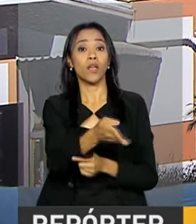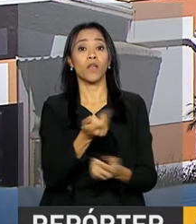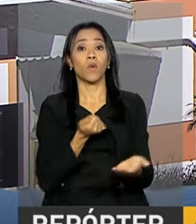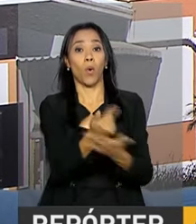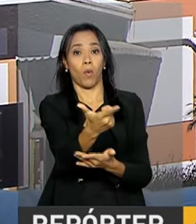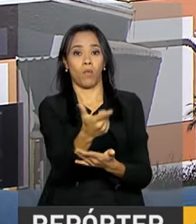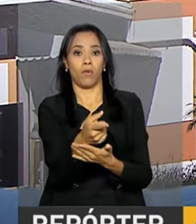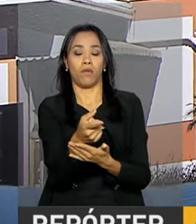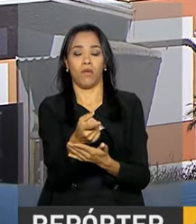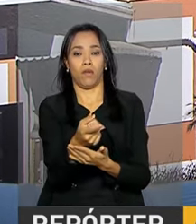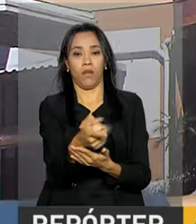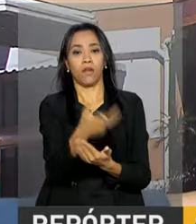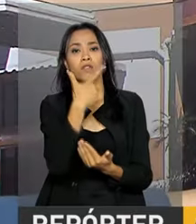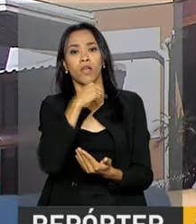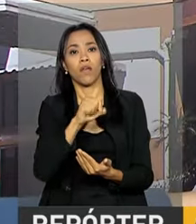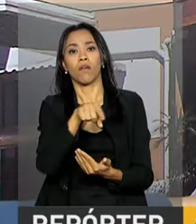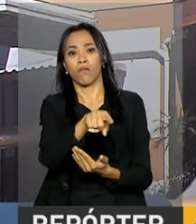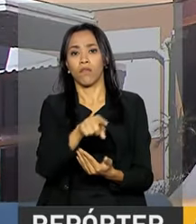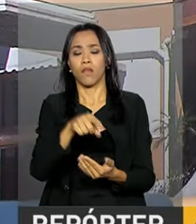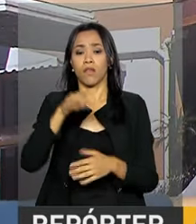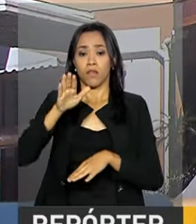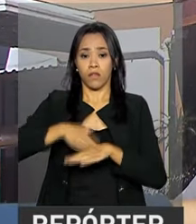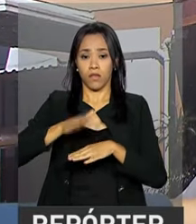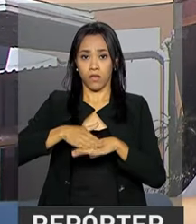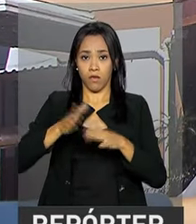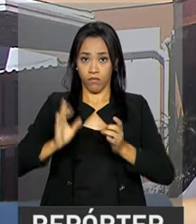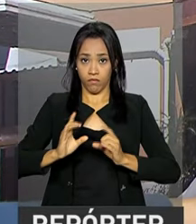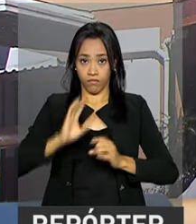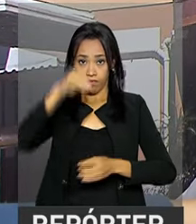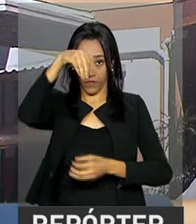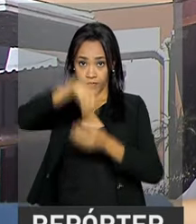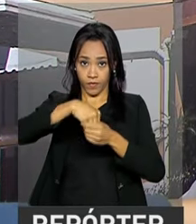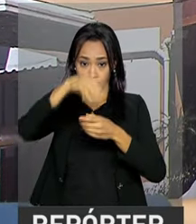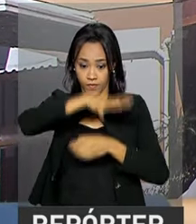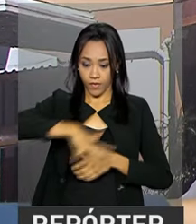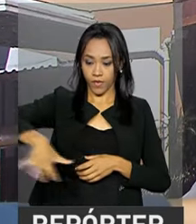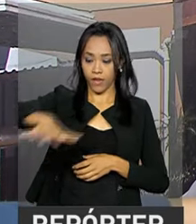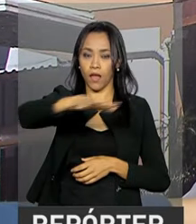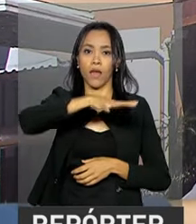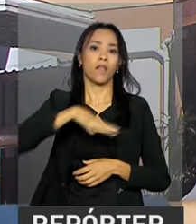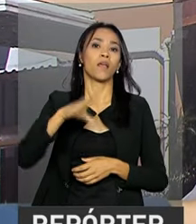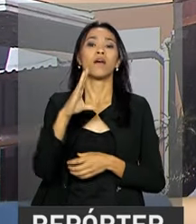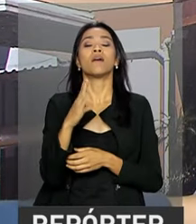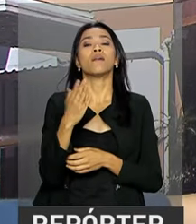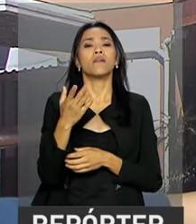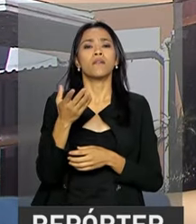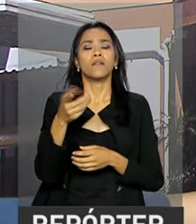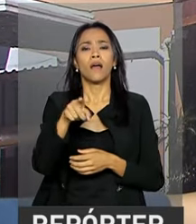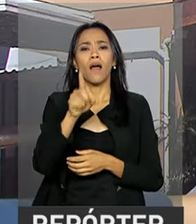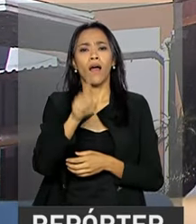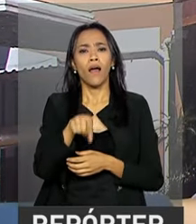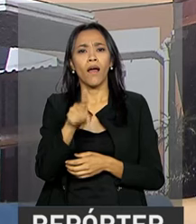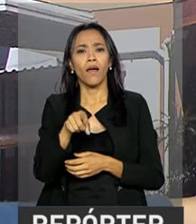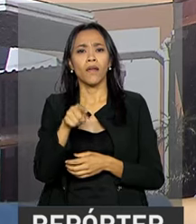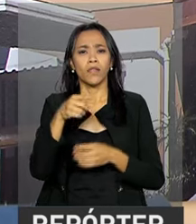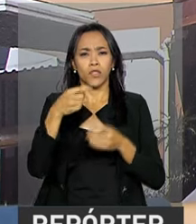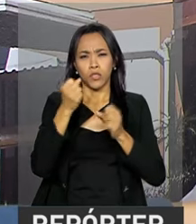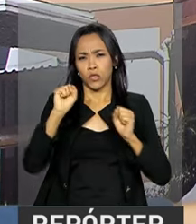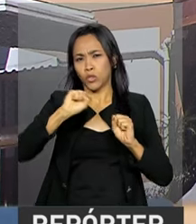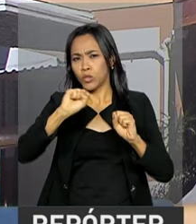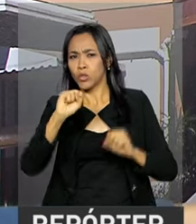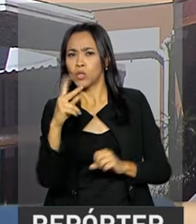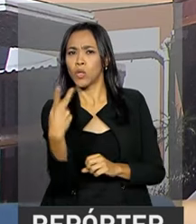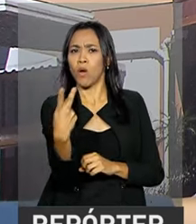pode escolher de quem consumir no condomínio a energia ela ela ela faz parte né indiretamente pelo Shop pelo